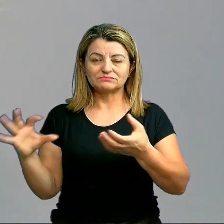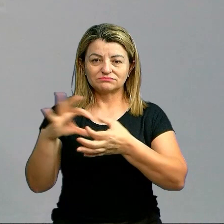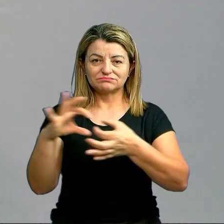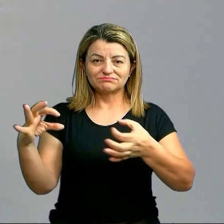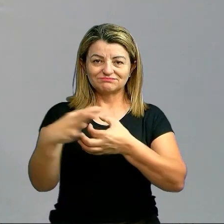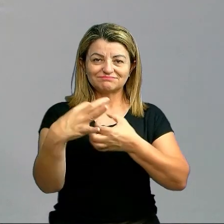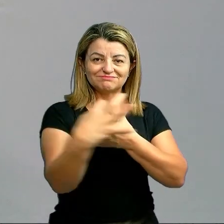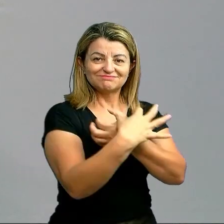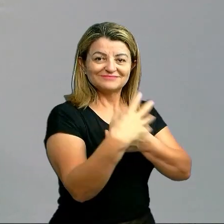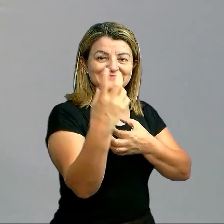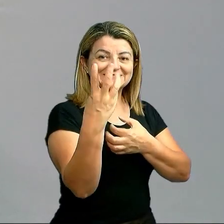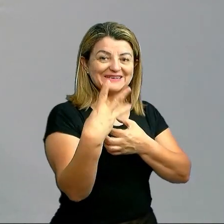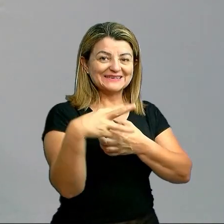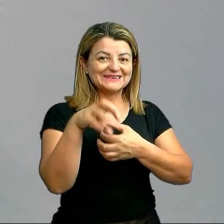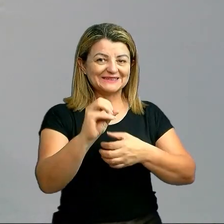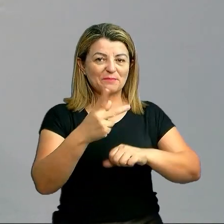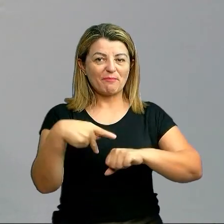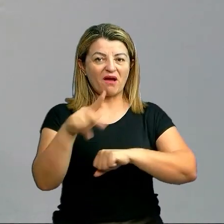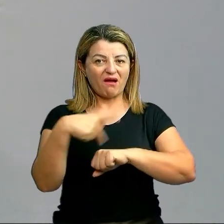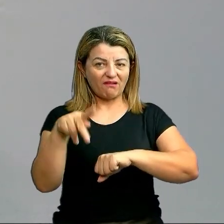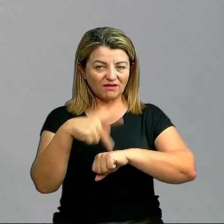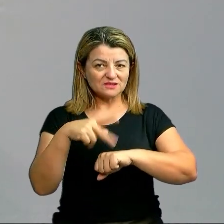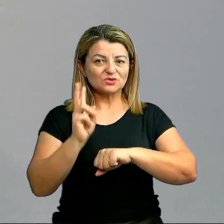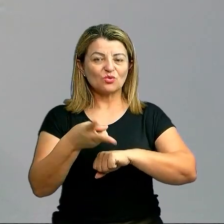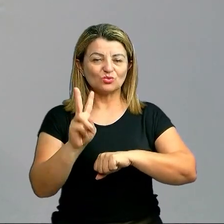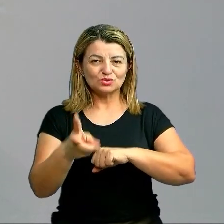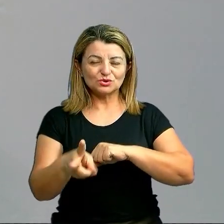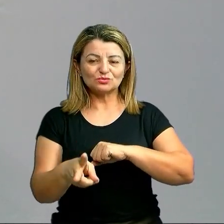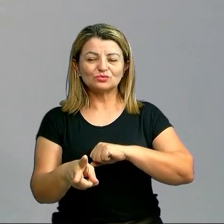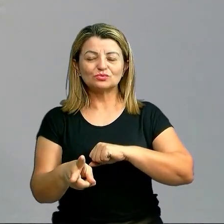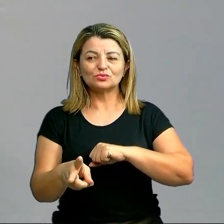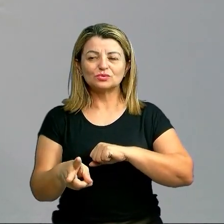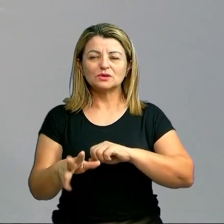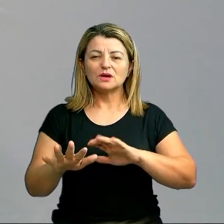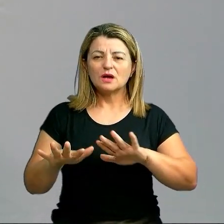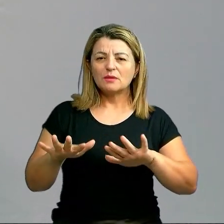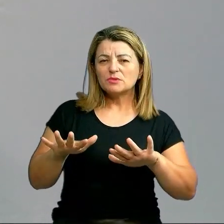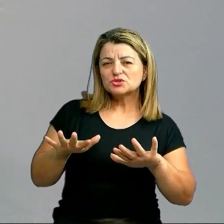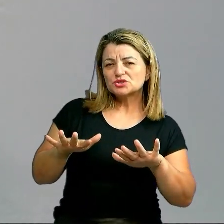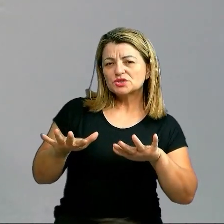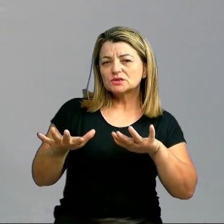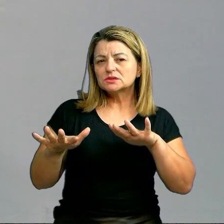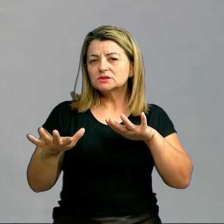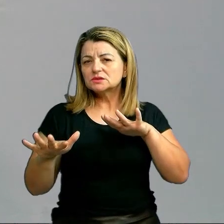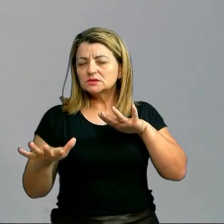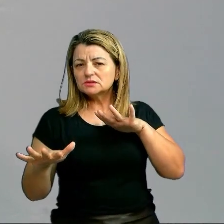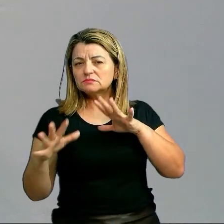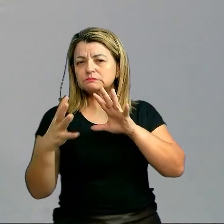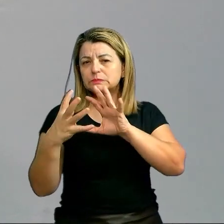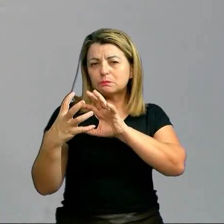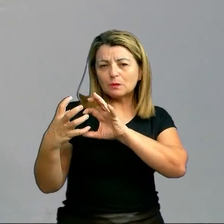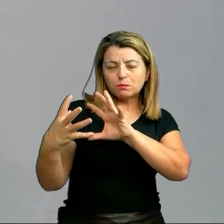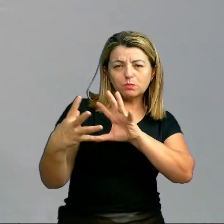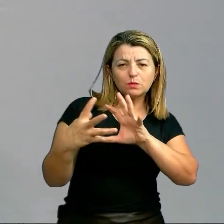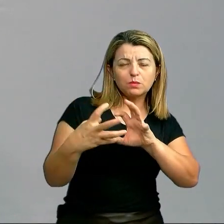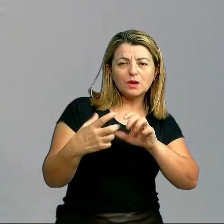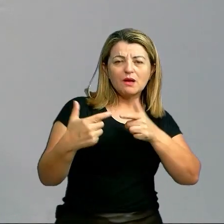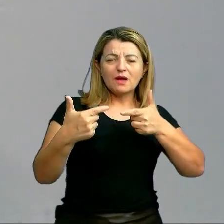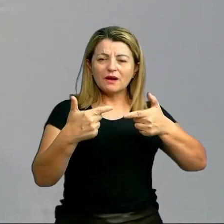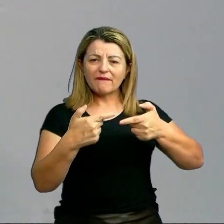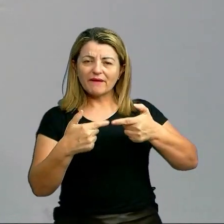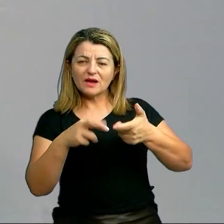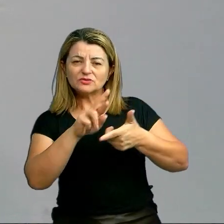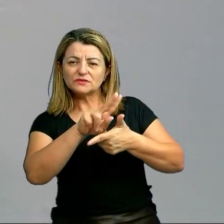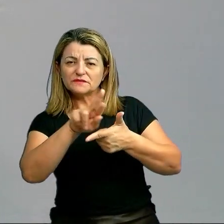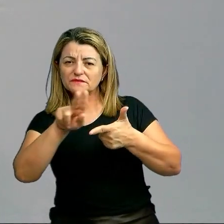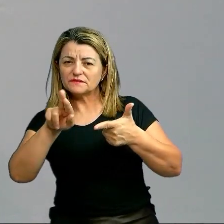continua mediando conflitos, né, pelo mundo afora. Por exemplo, na guerra do Afeganistão, na guerra do Golfo, né, a